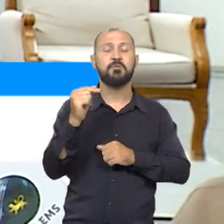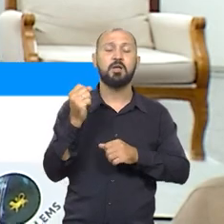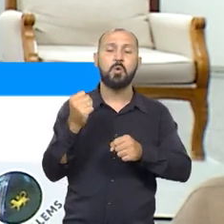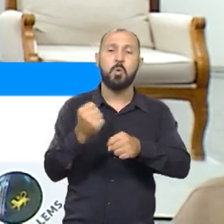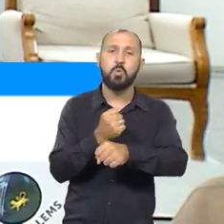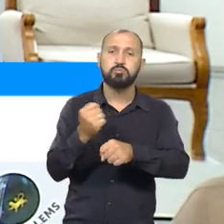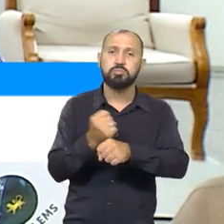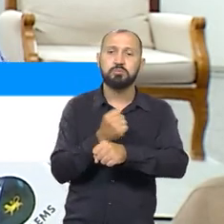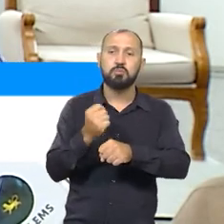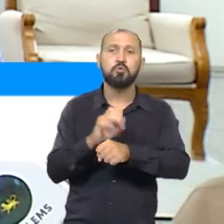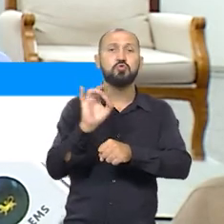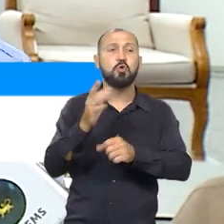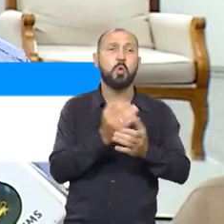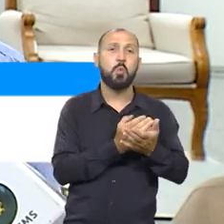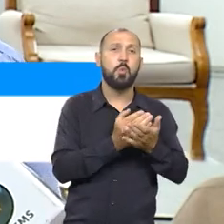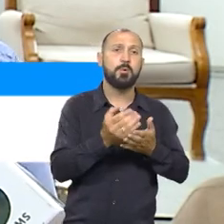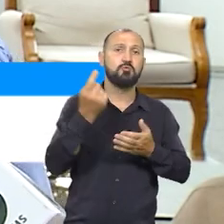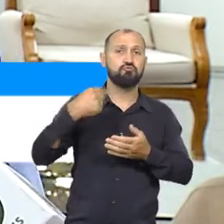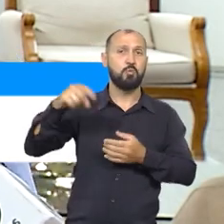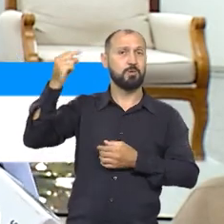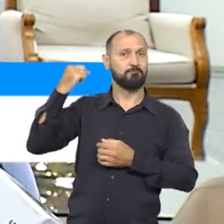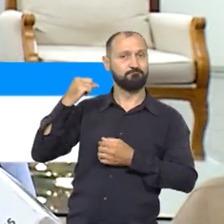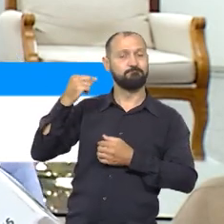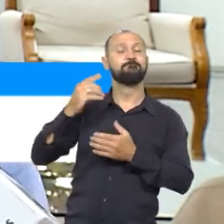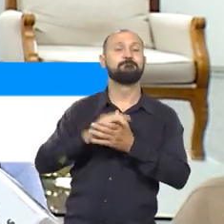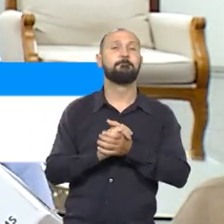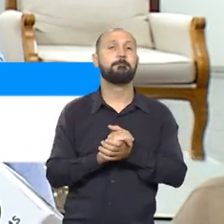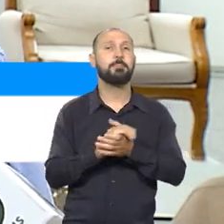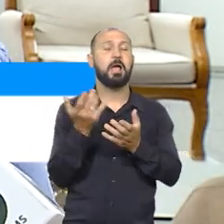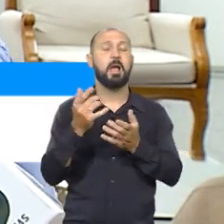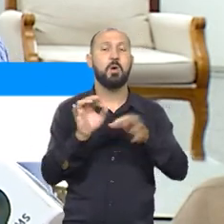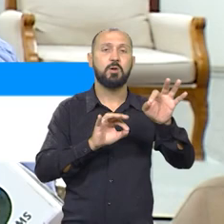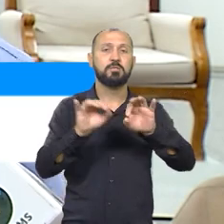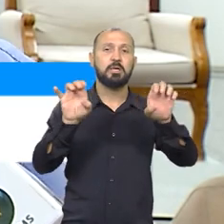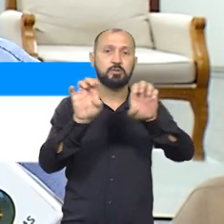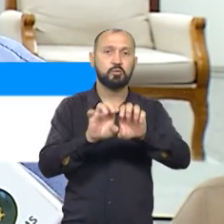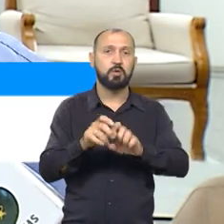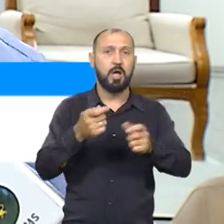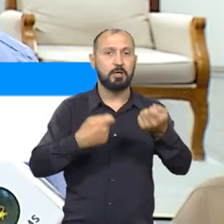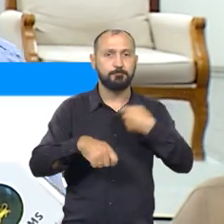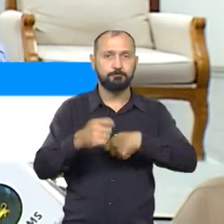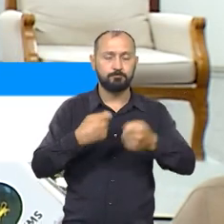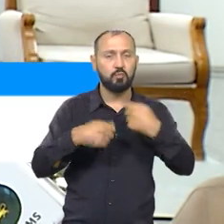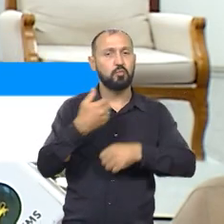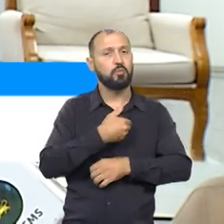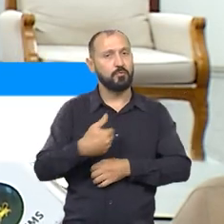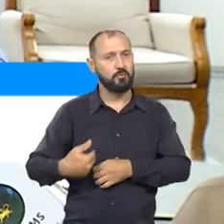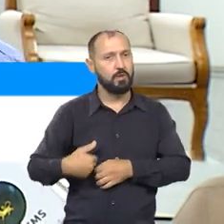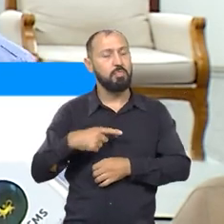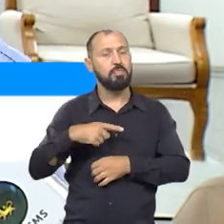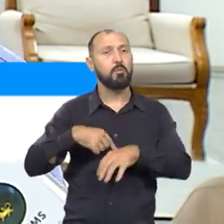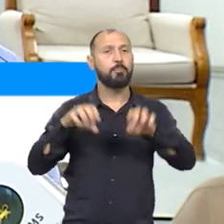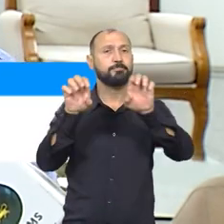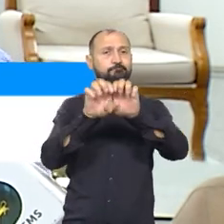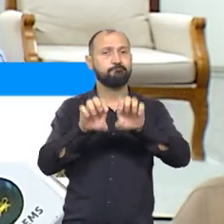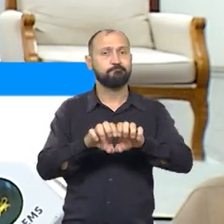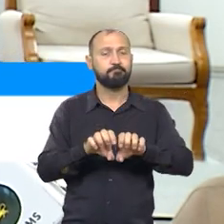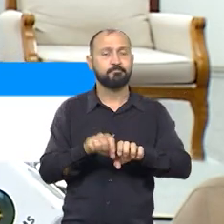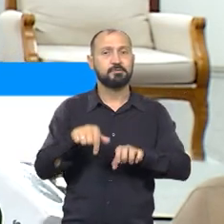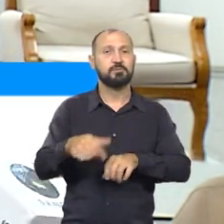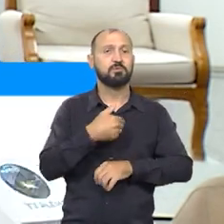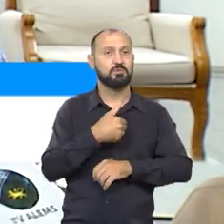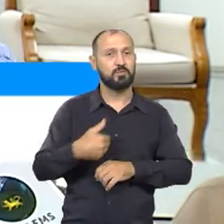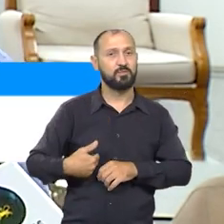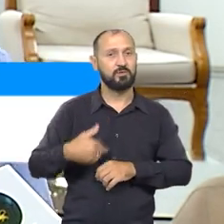obras iniciadas no governo atual é a estrutura administrativa do governo nós temos uma estrutura